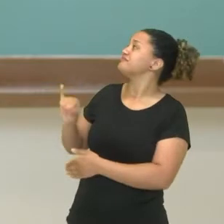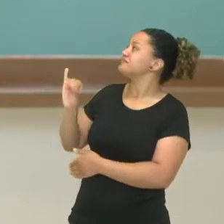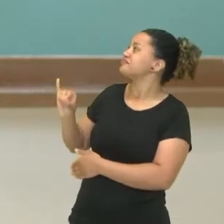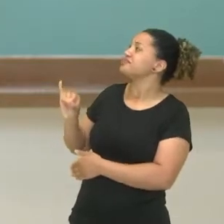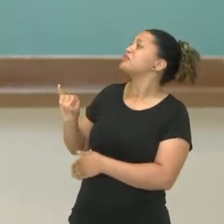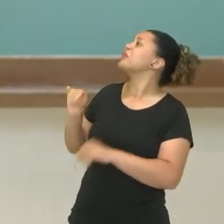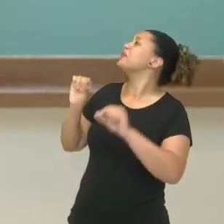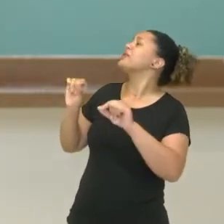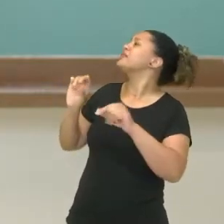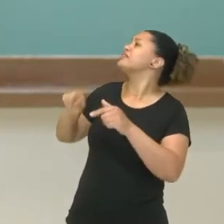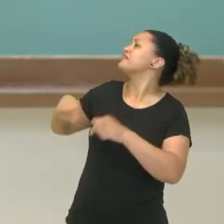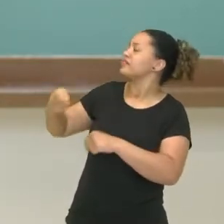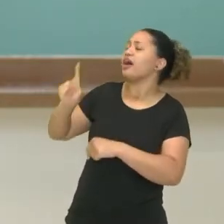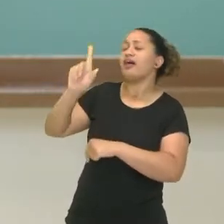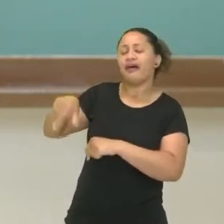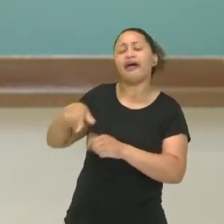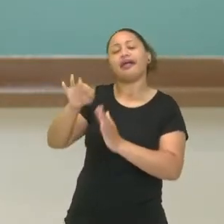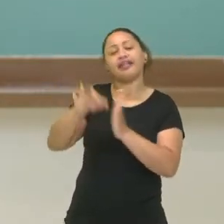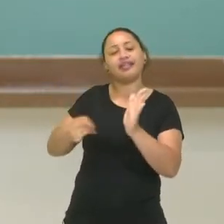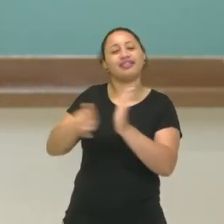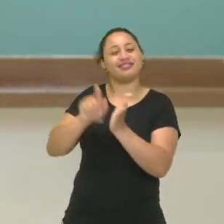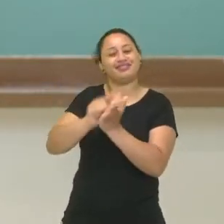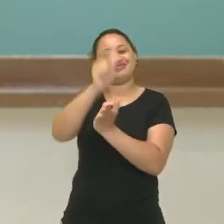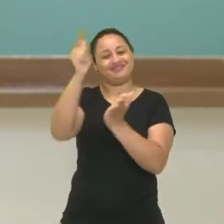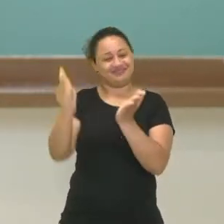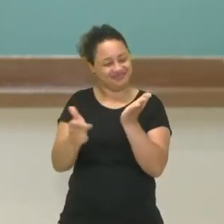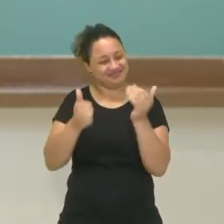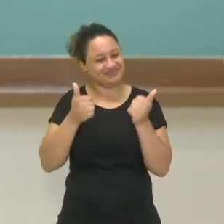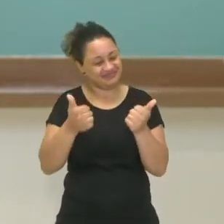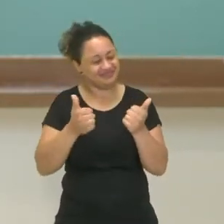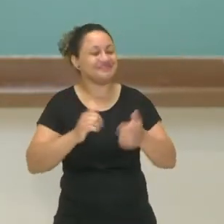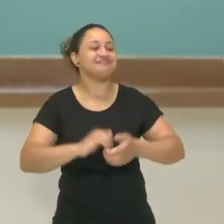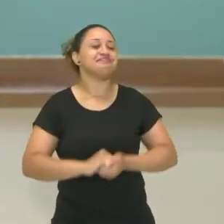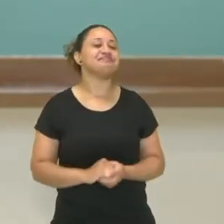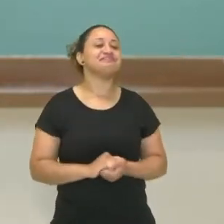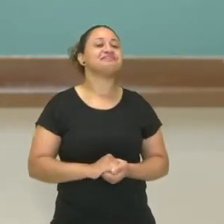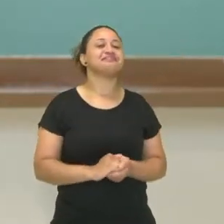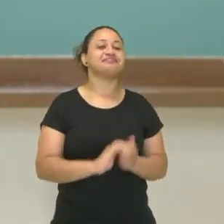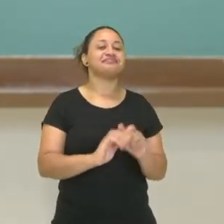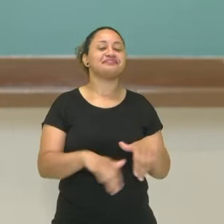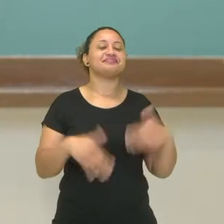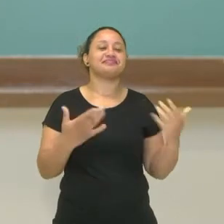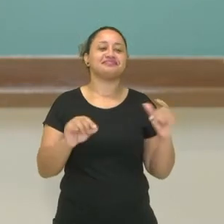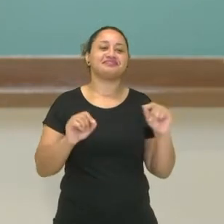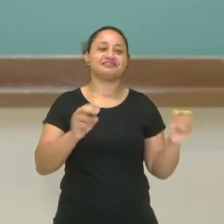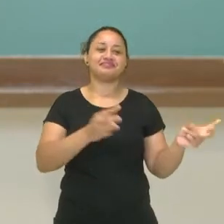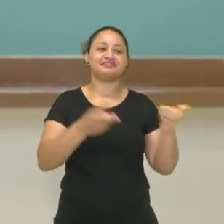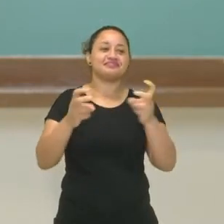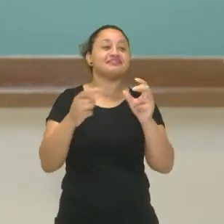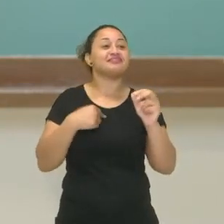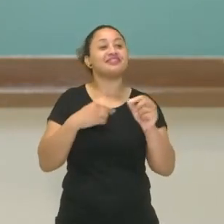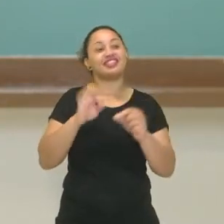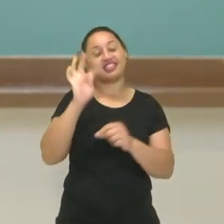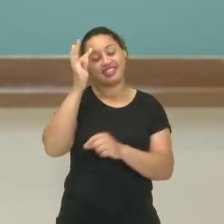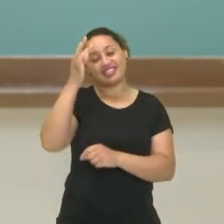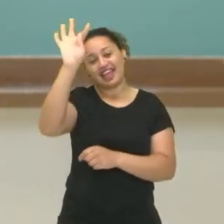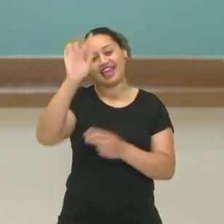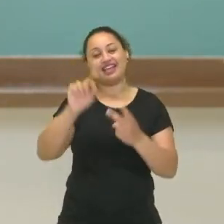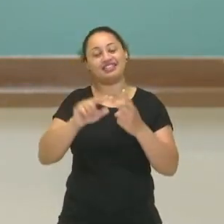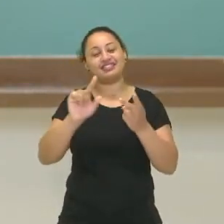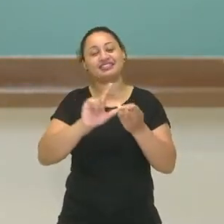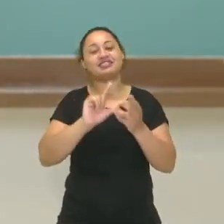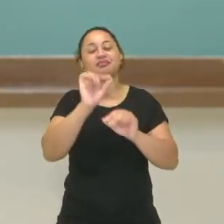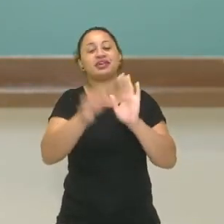para editorial? Ah, muito bem! Então, identificar a tese e os argumentos de um texto